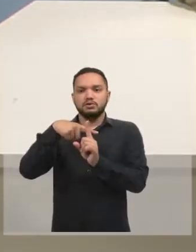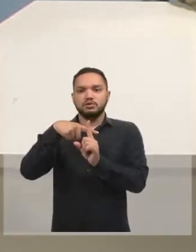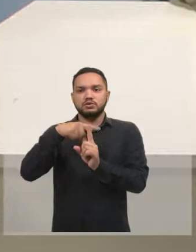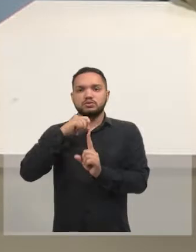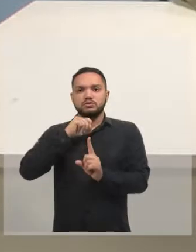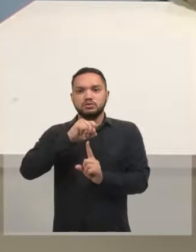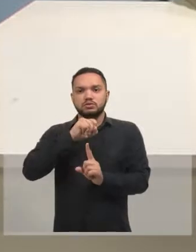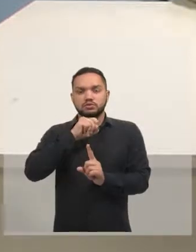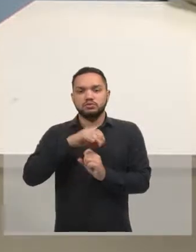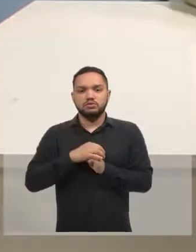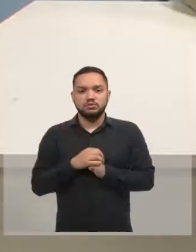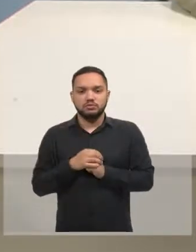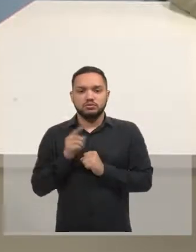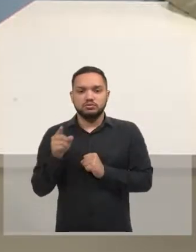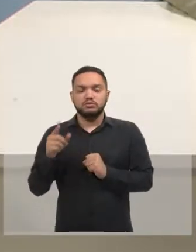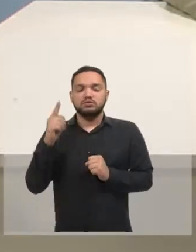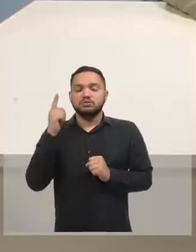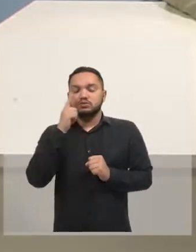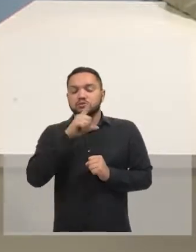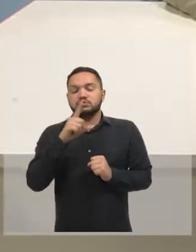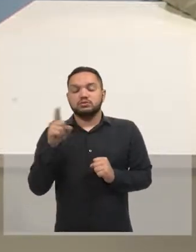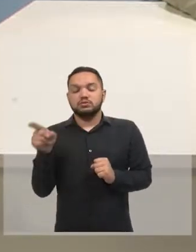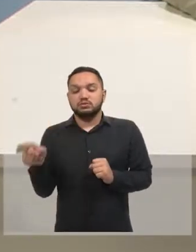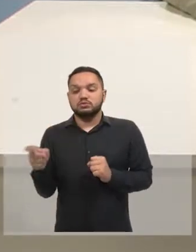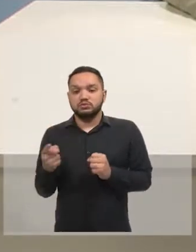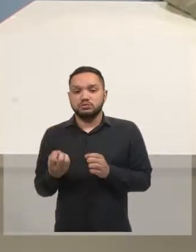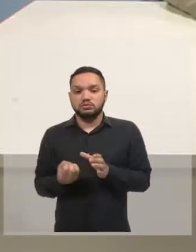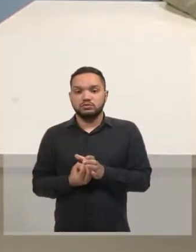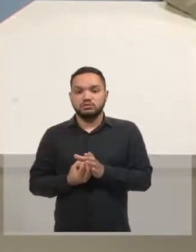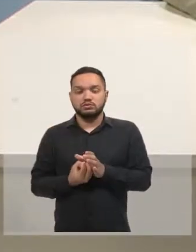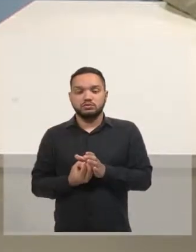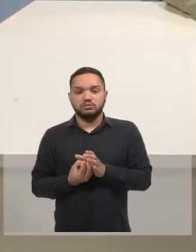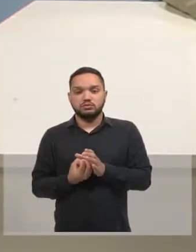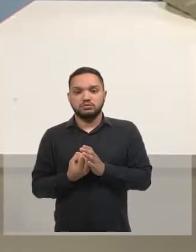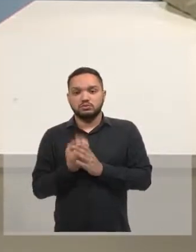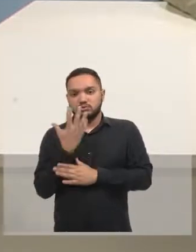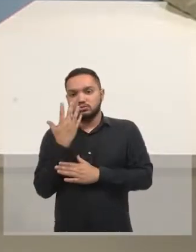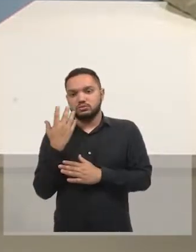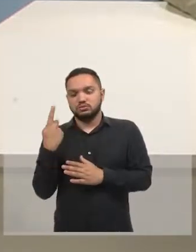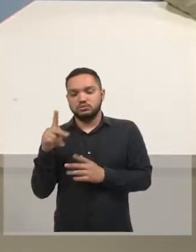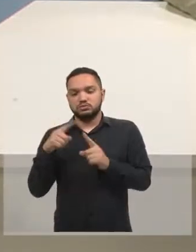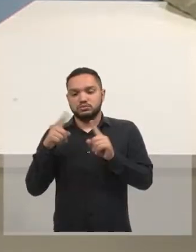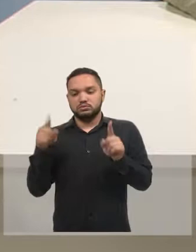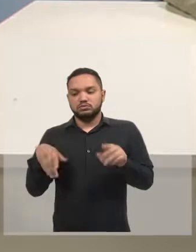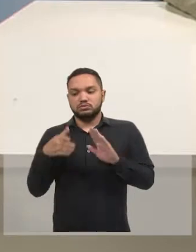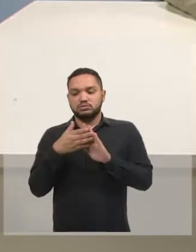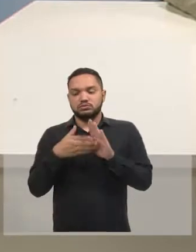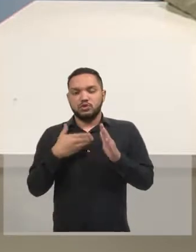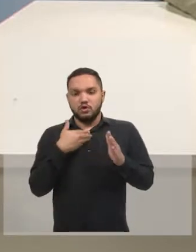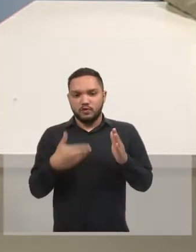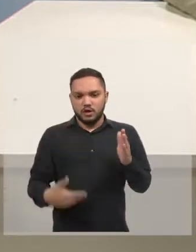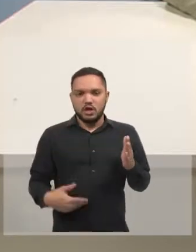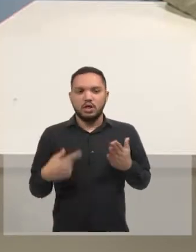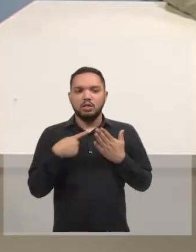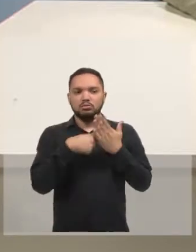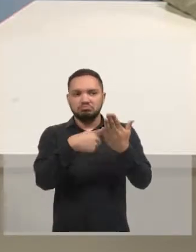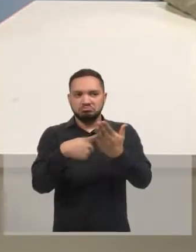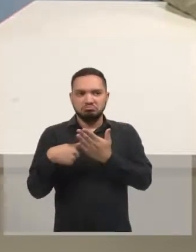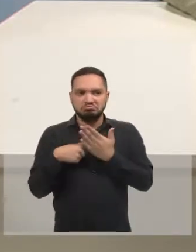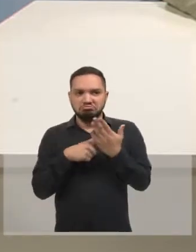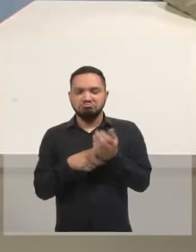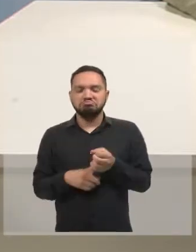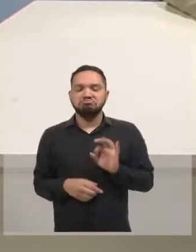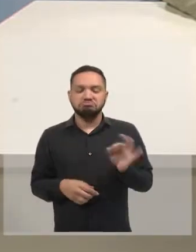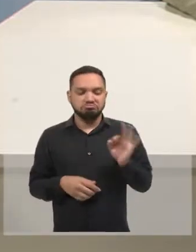Messias Bolsonaro. Ele conseguiu criar o início de uma agenda comum com os governadores, né, Paulo?